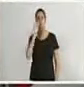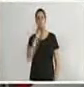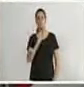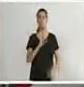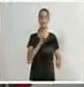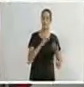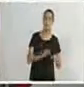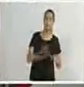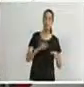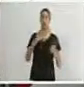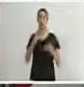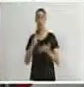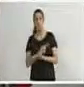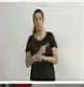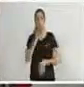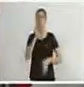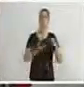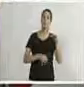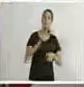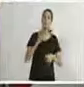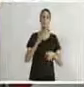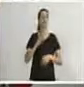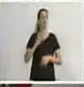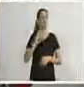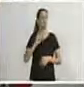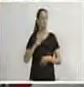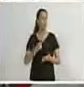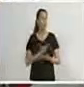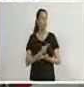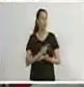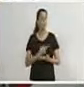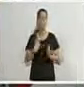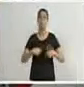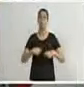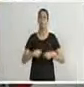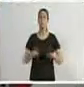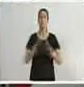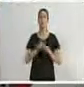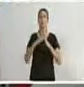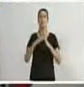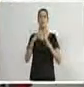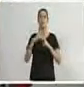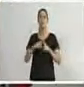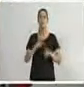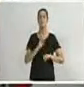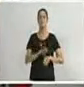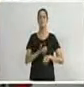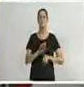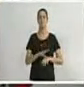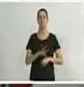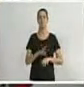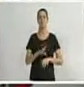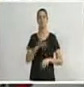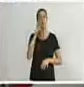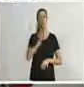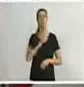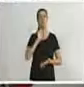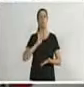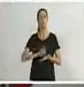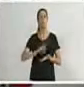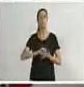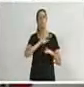errado, para que a escola possa ensiná-los e a igreja possa alimentá-los espiritualmente. Já estou